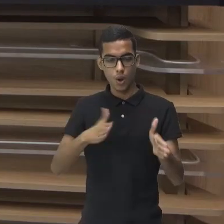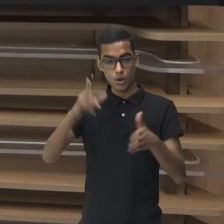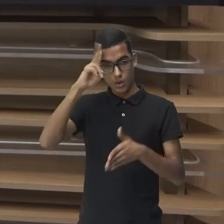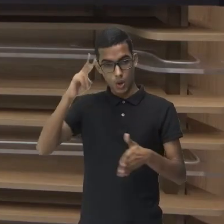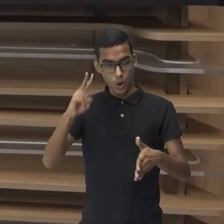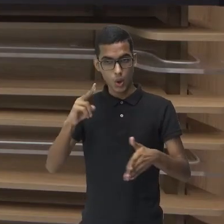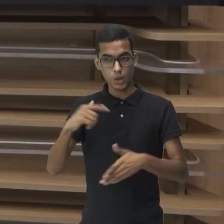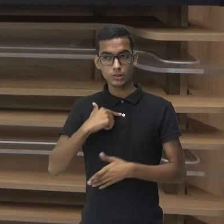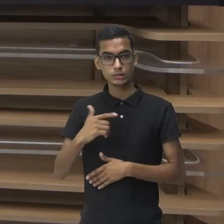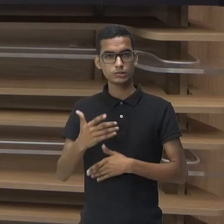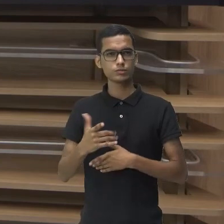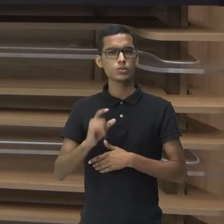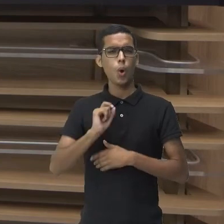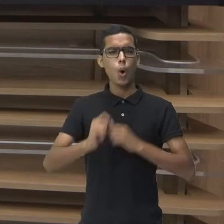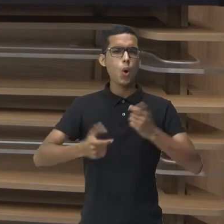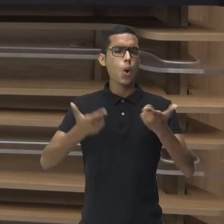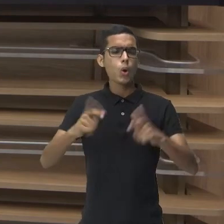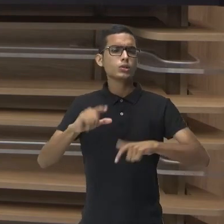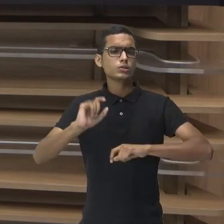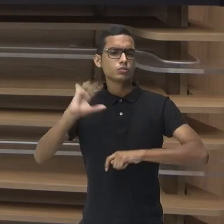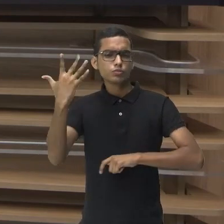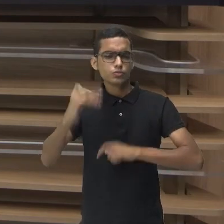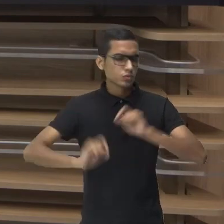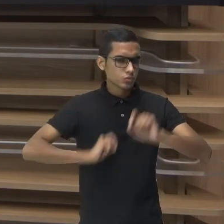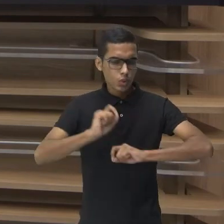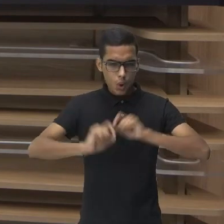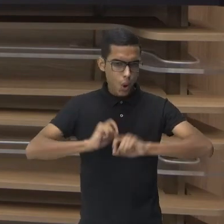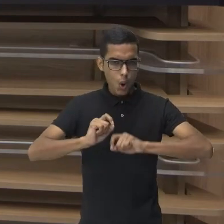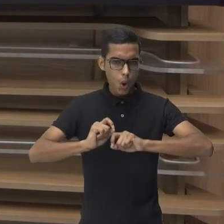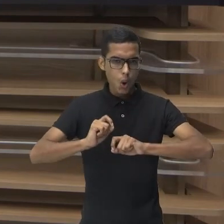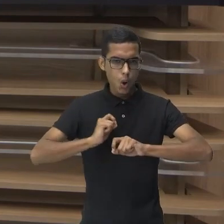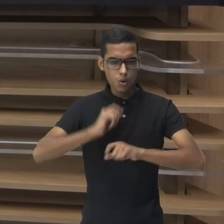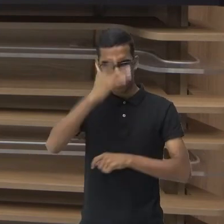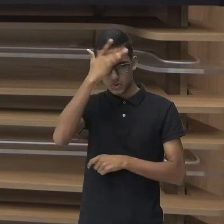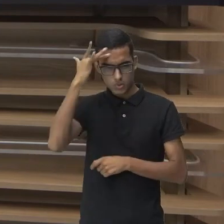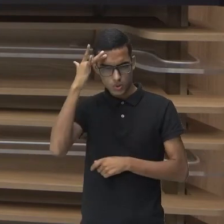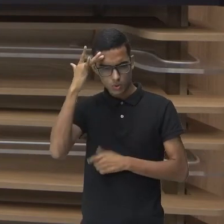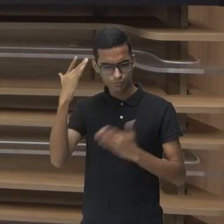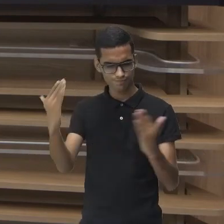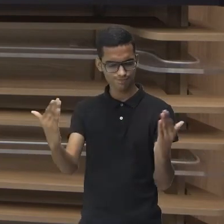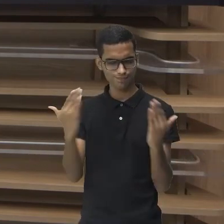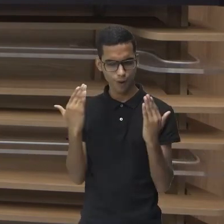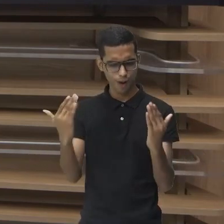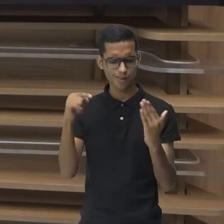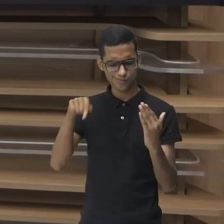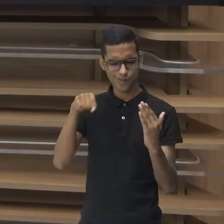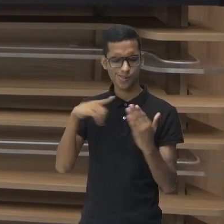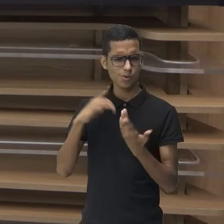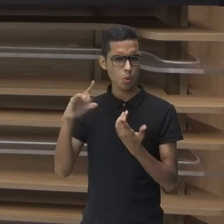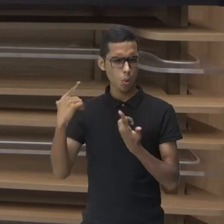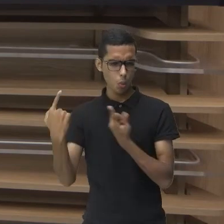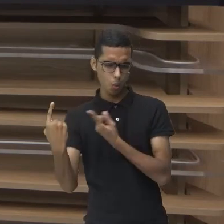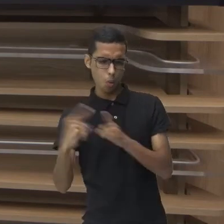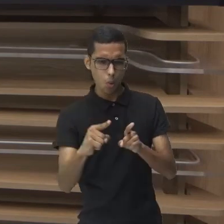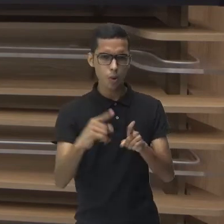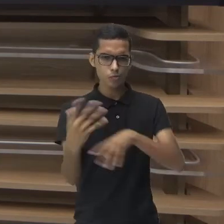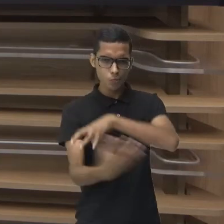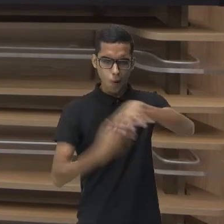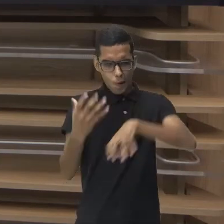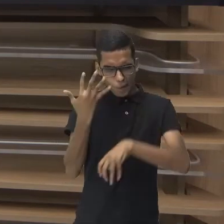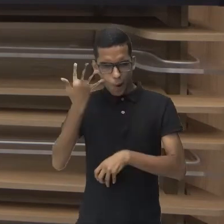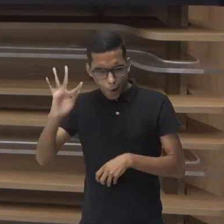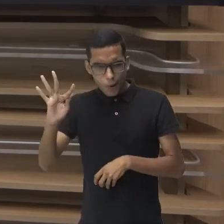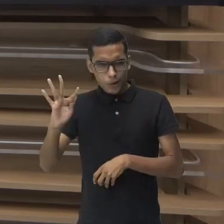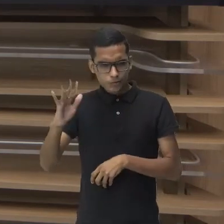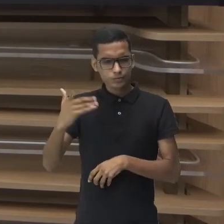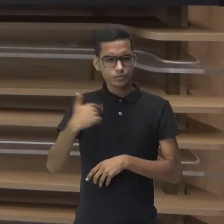história da Revolução Francesa onde todos aqueles que eram suspeitos de estarem contra a Revolução, de estarem